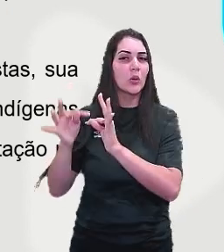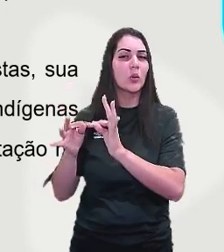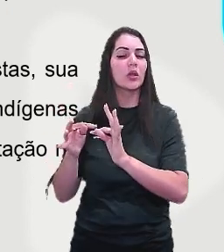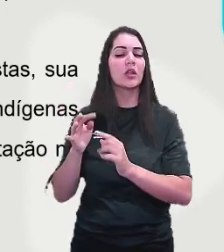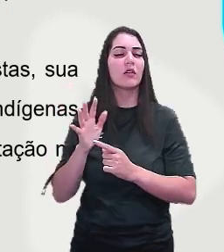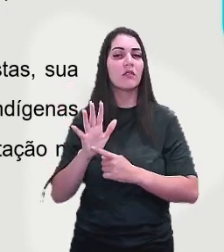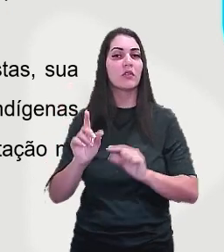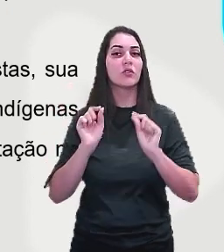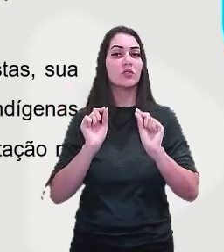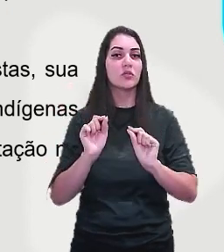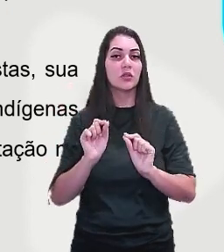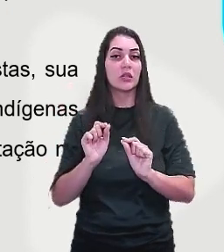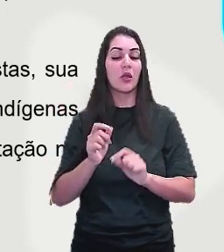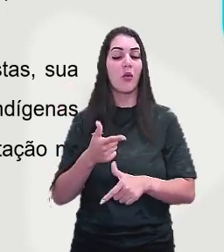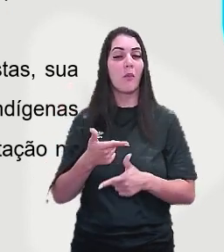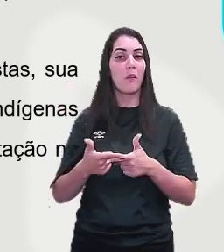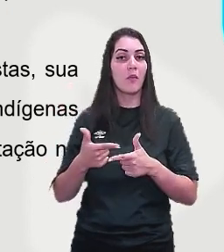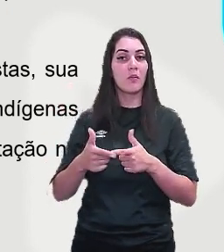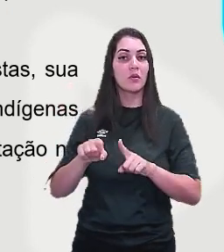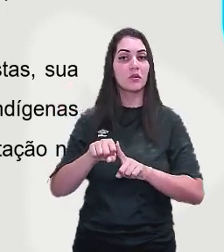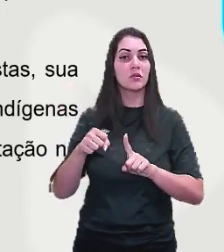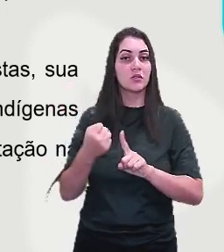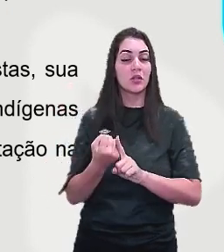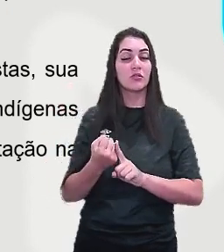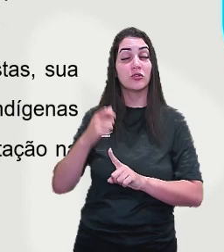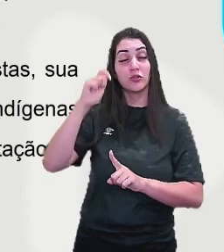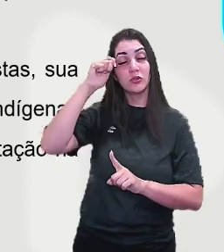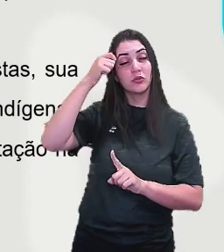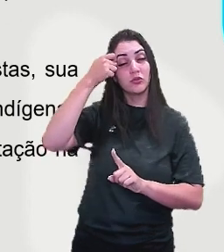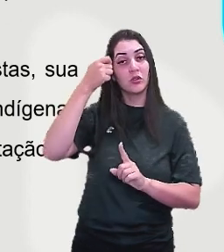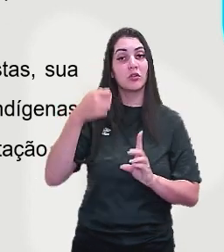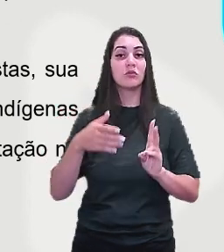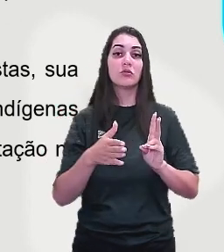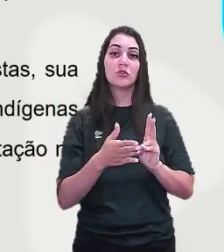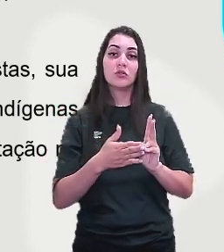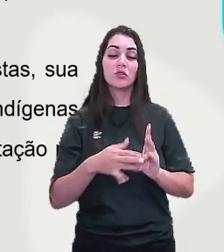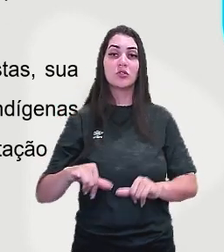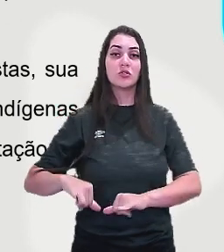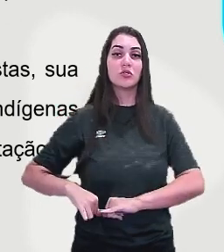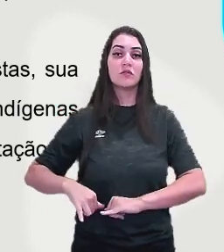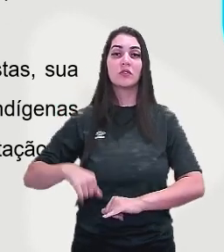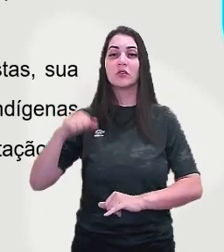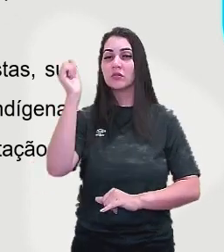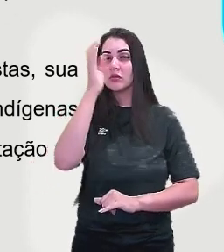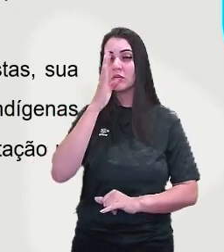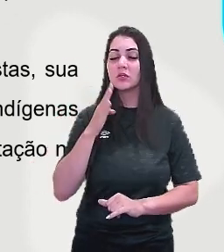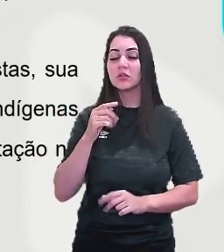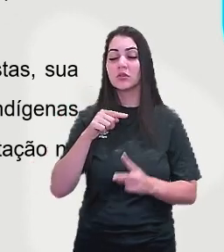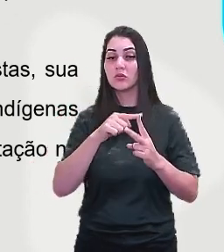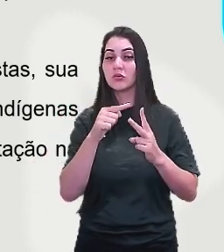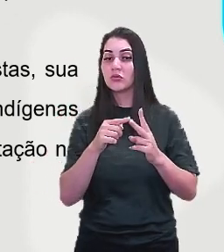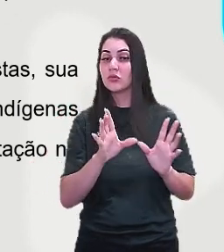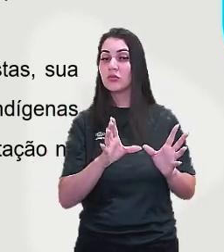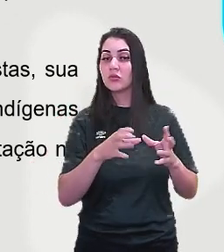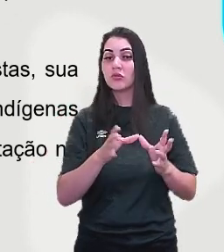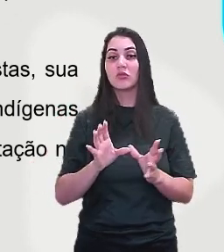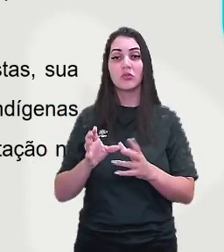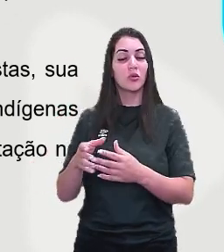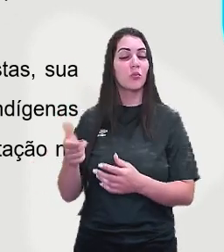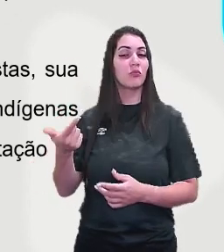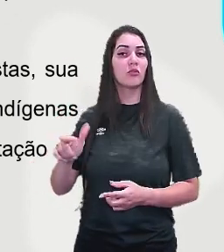problemas sociais que negros e indígenas sofriam no Brasil. Afinal, esses dois grupos não tinham representação na elite